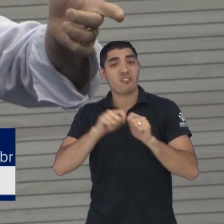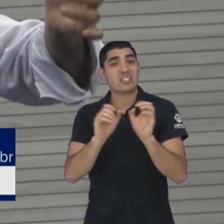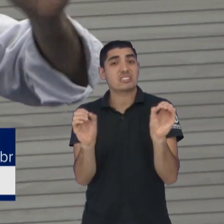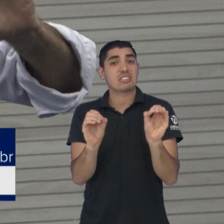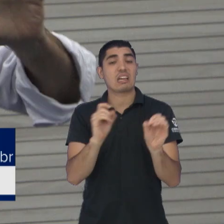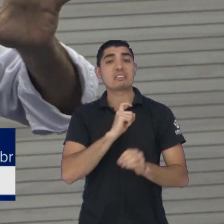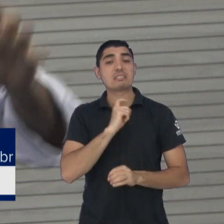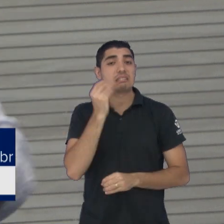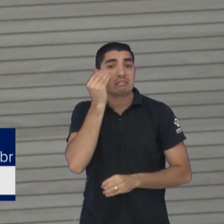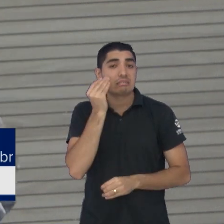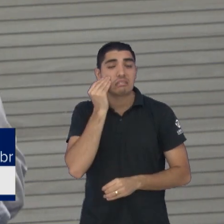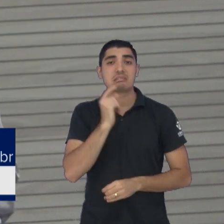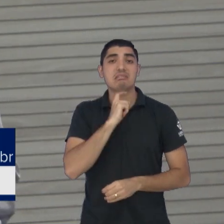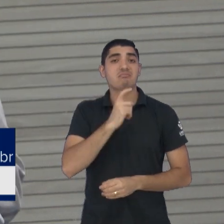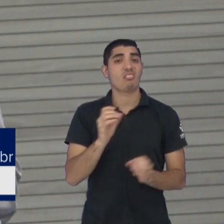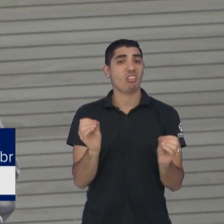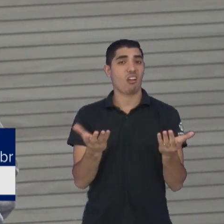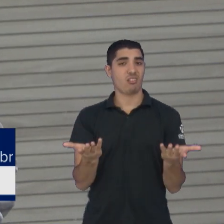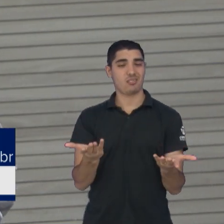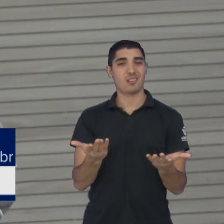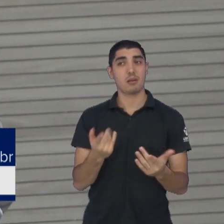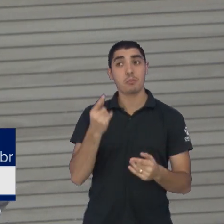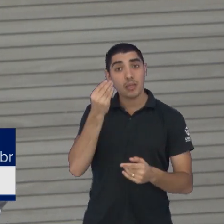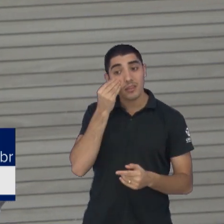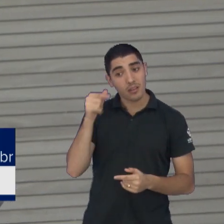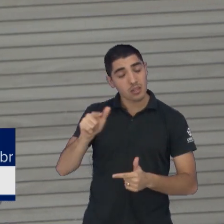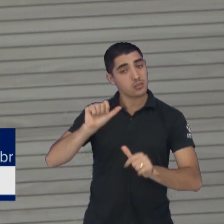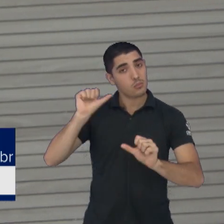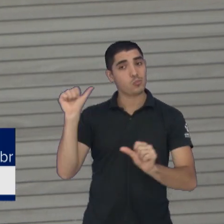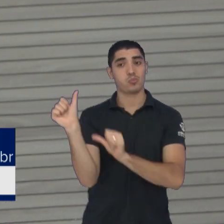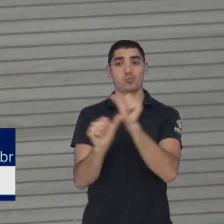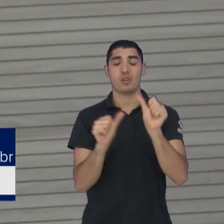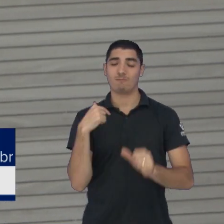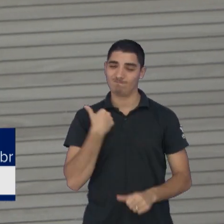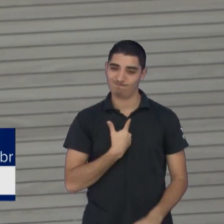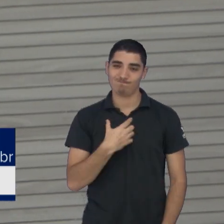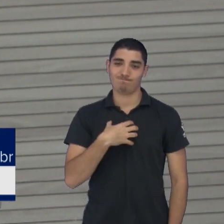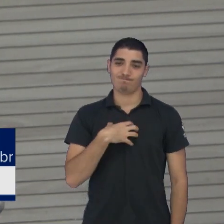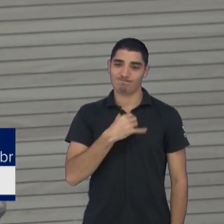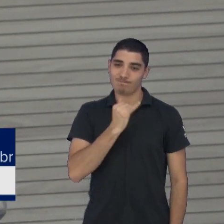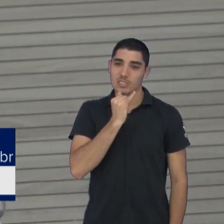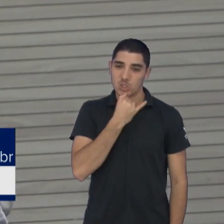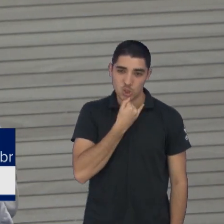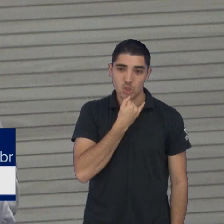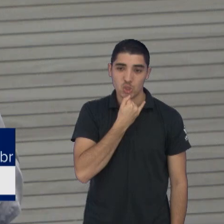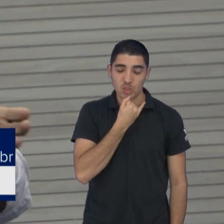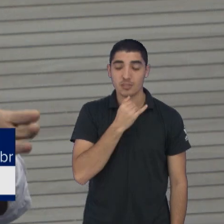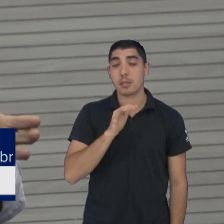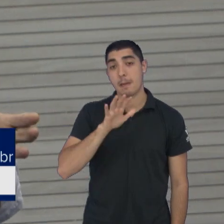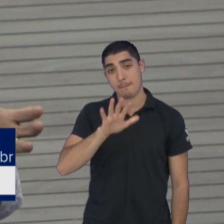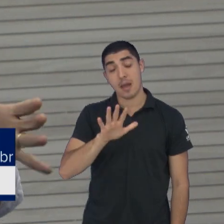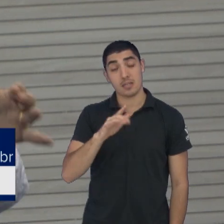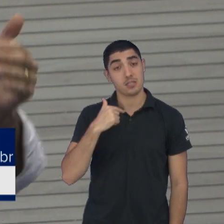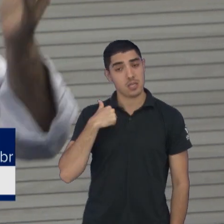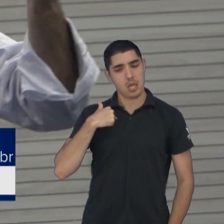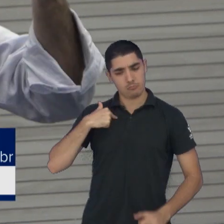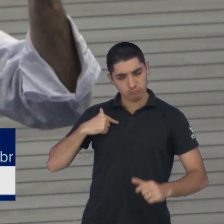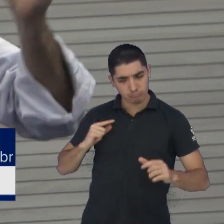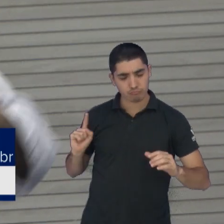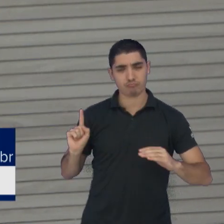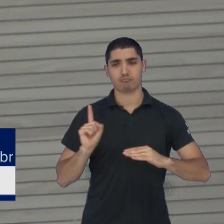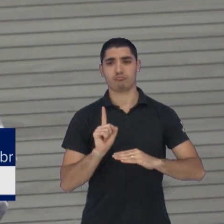que mude esse quadro de profissionais em São José dos Campos. A gente fica muito triste, né? Mas aqui, ao mesmo tempo que a gente fala, é